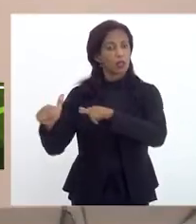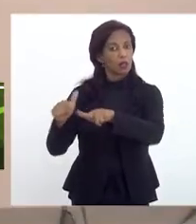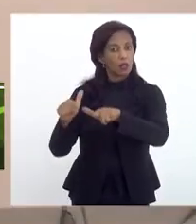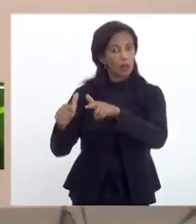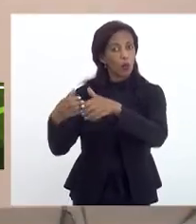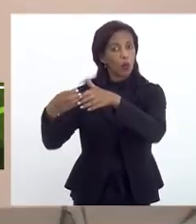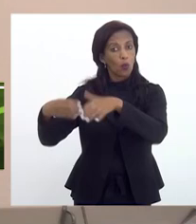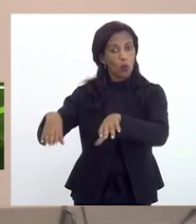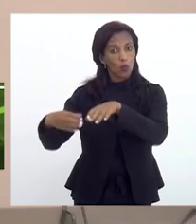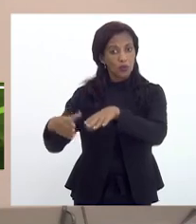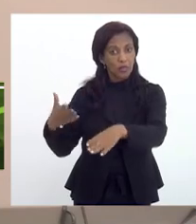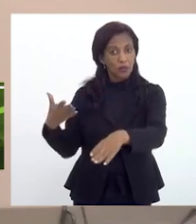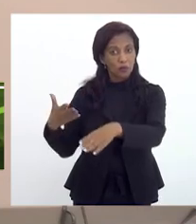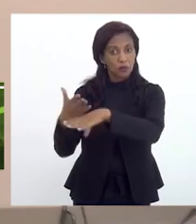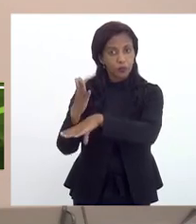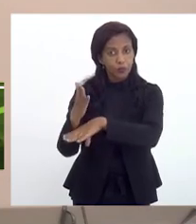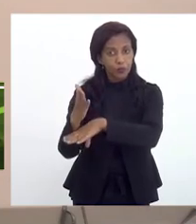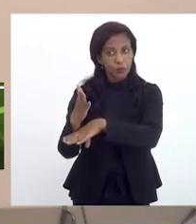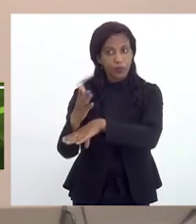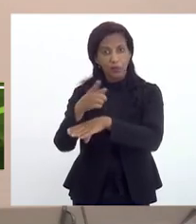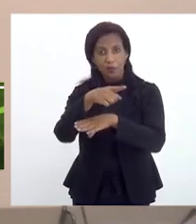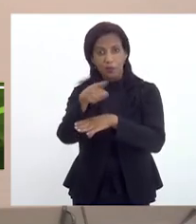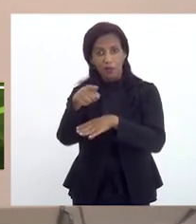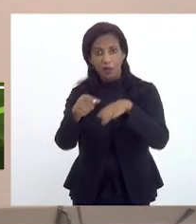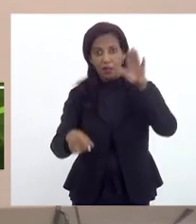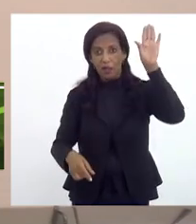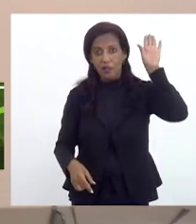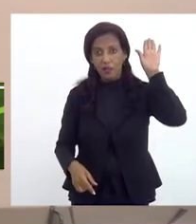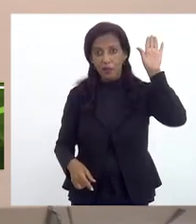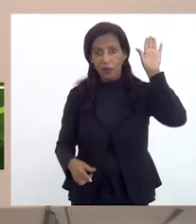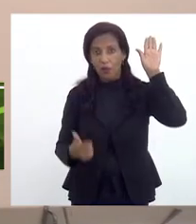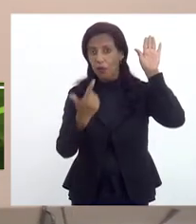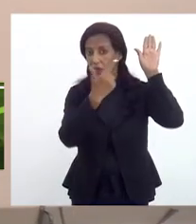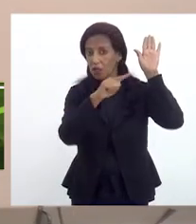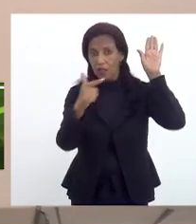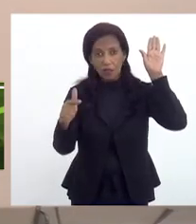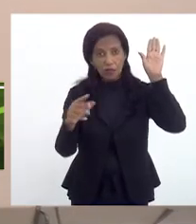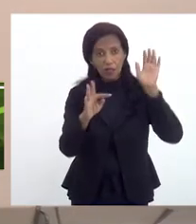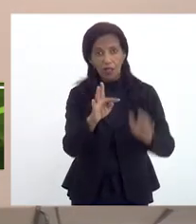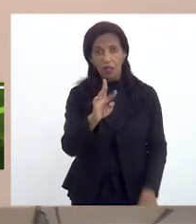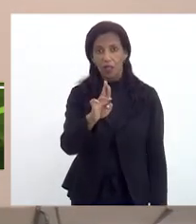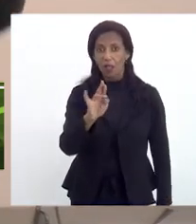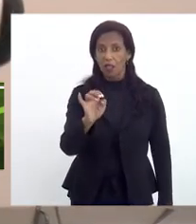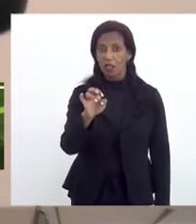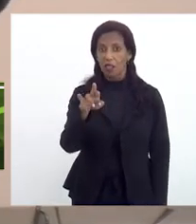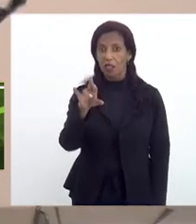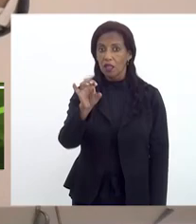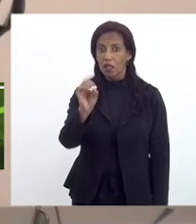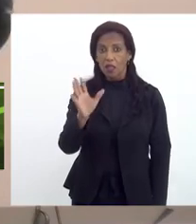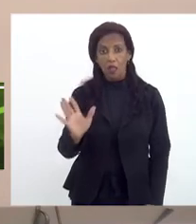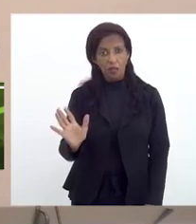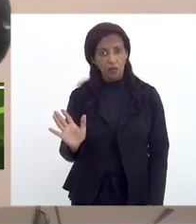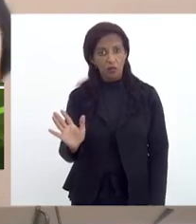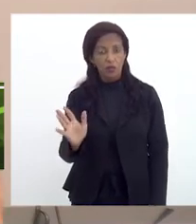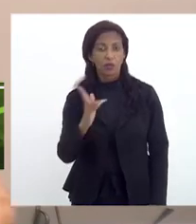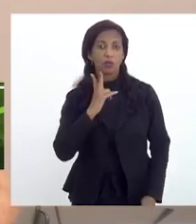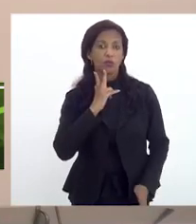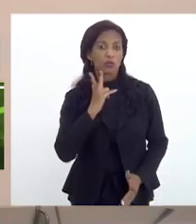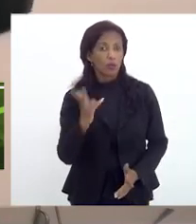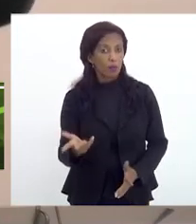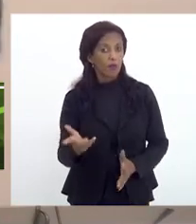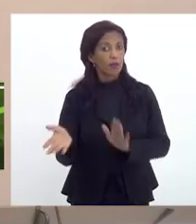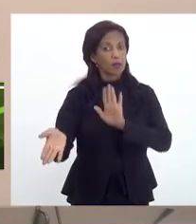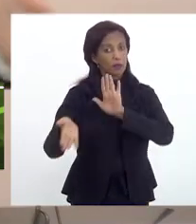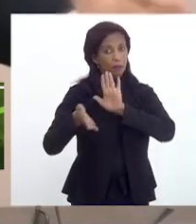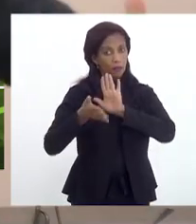Concursados Hoje Levanta a mãozinha Lá atrás Que não tem triênio Então é só para dizer Que essa